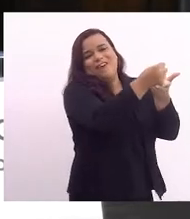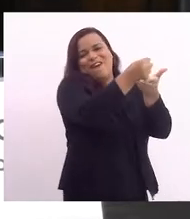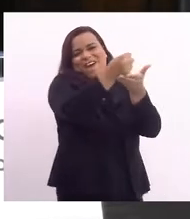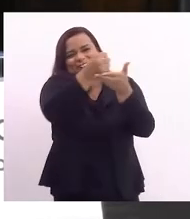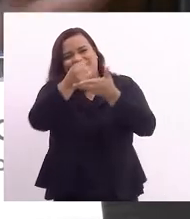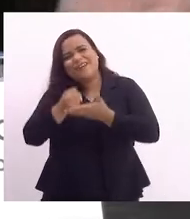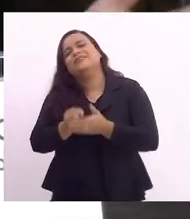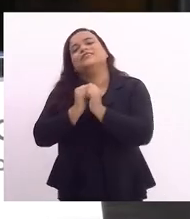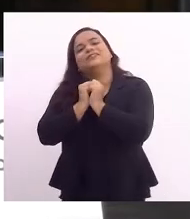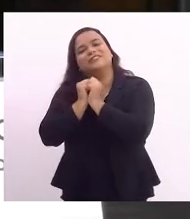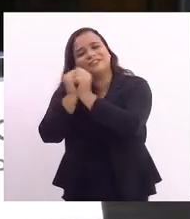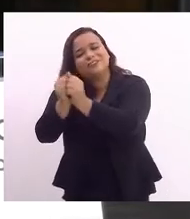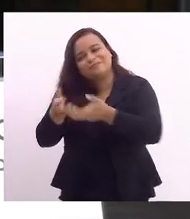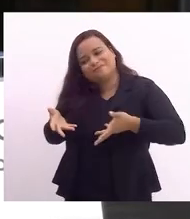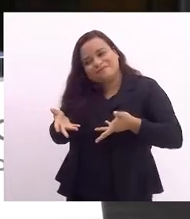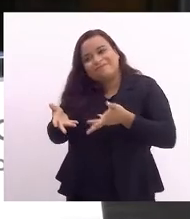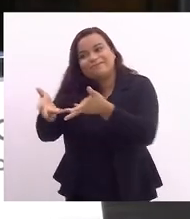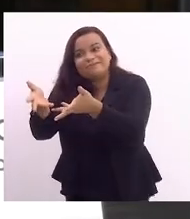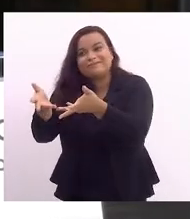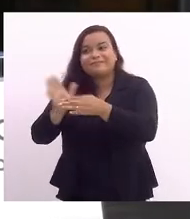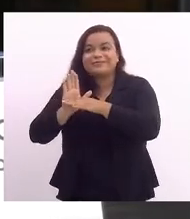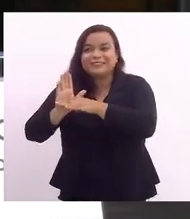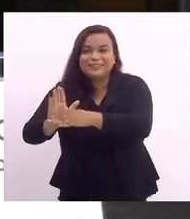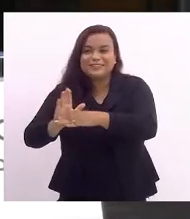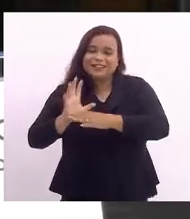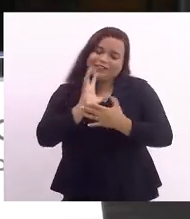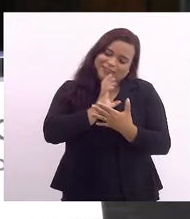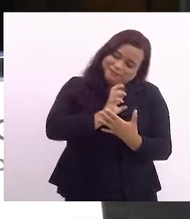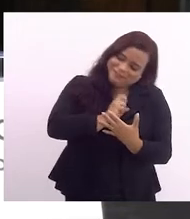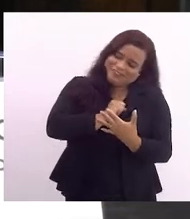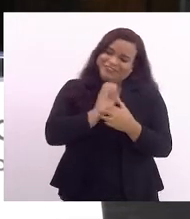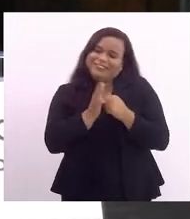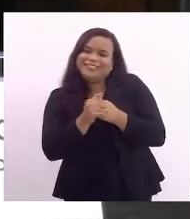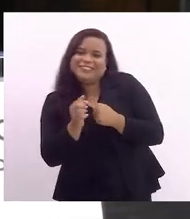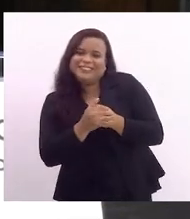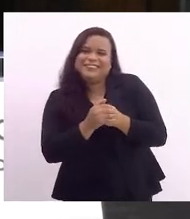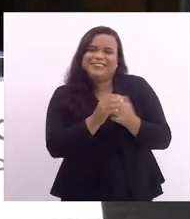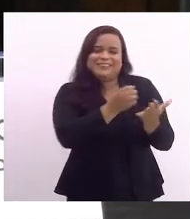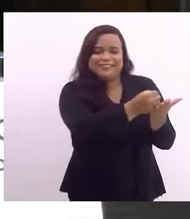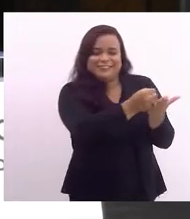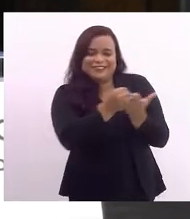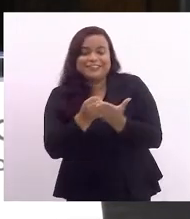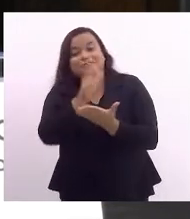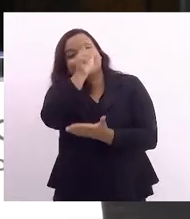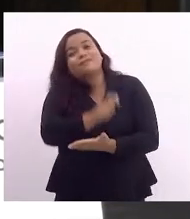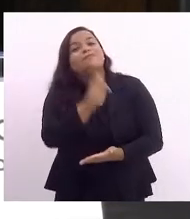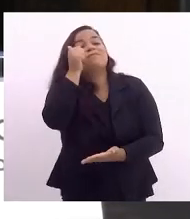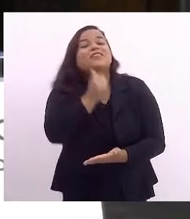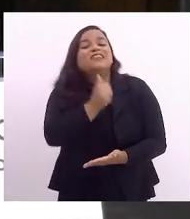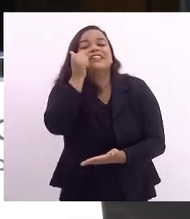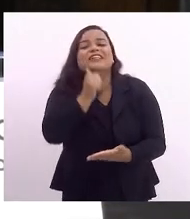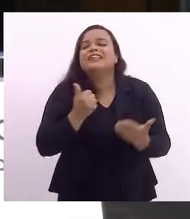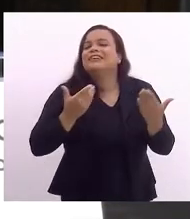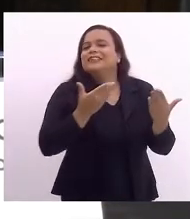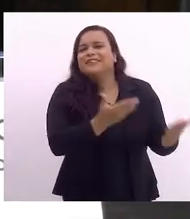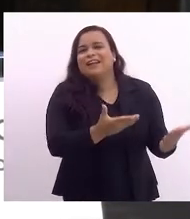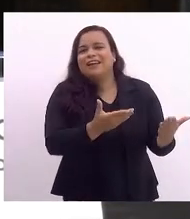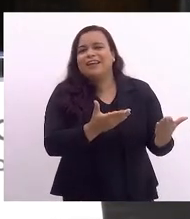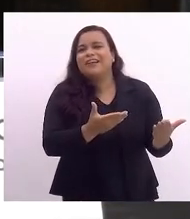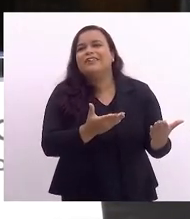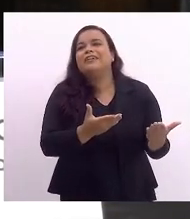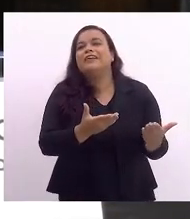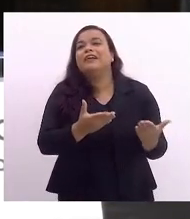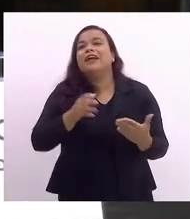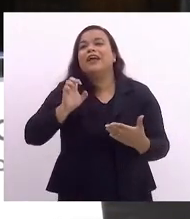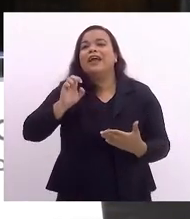veio de força, de amor, a gente veio trazendo essa menina que, ao terminar o Enseja